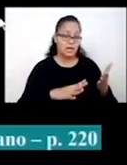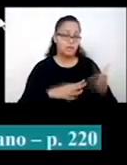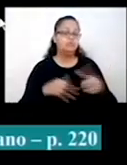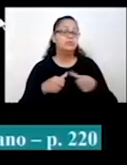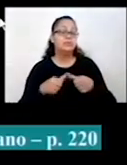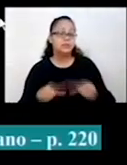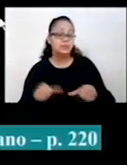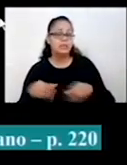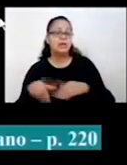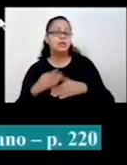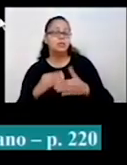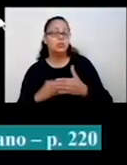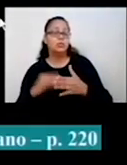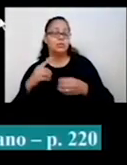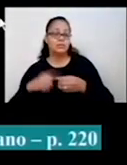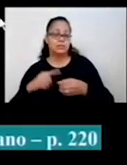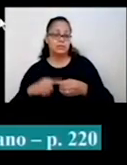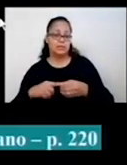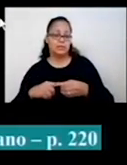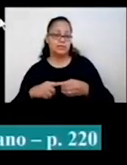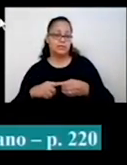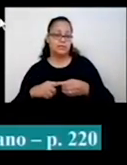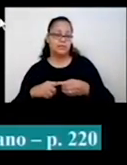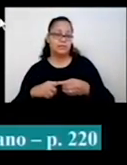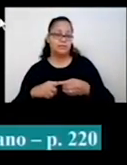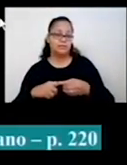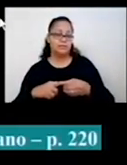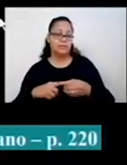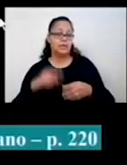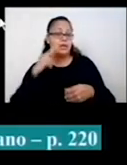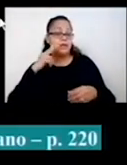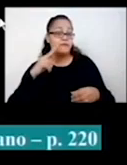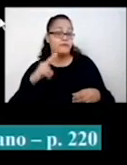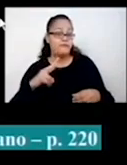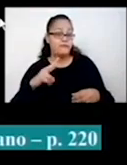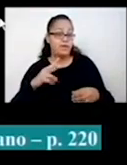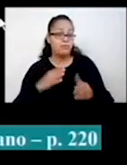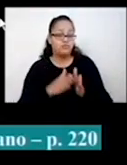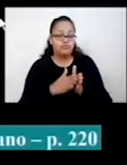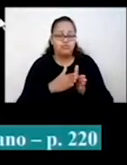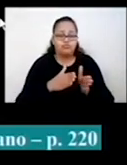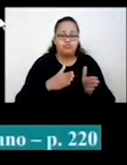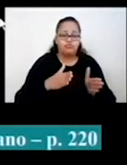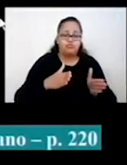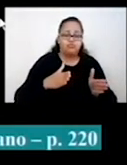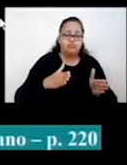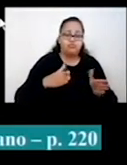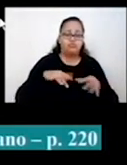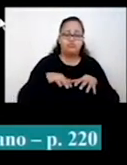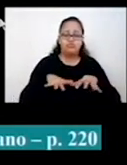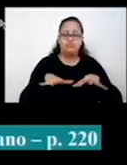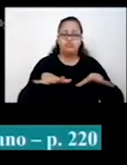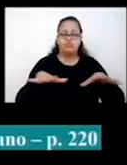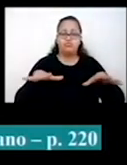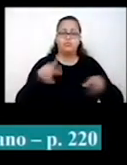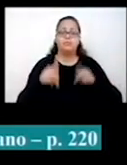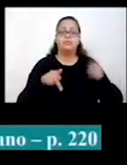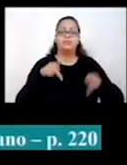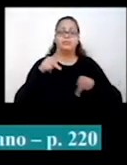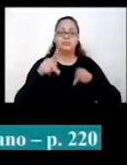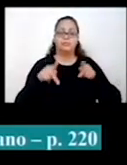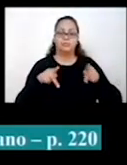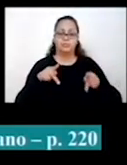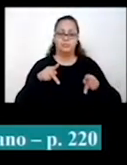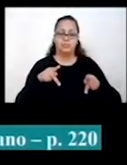praticamente presente em todas as cidades. Então a gente assiste aí a um crescimento acelerado da população urbana, tem